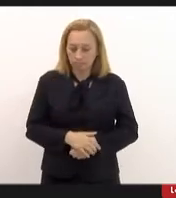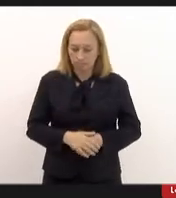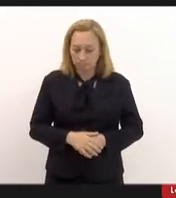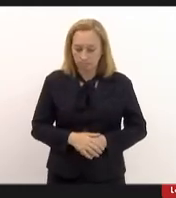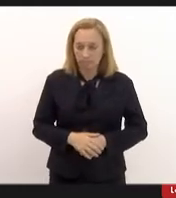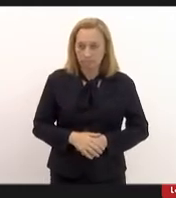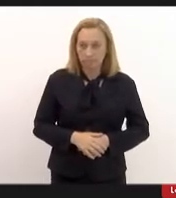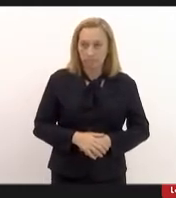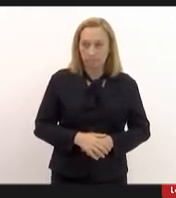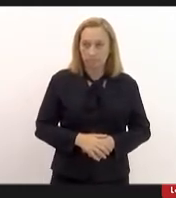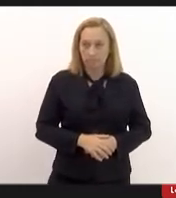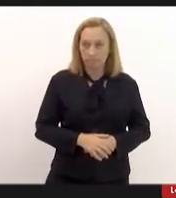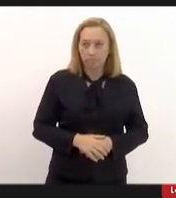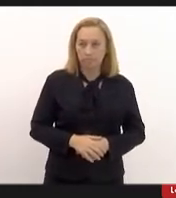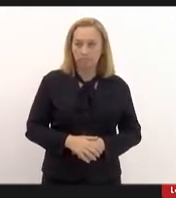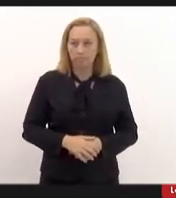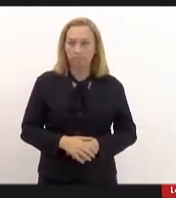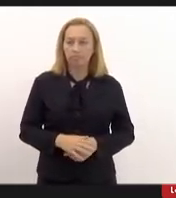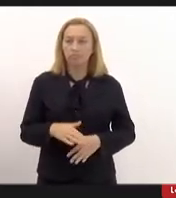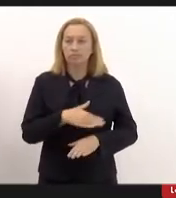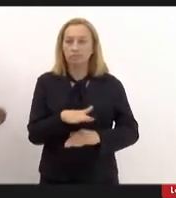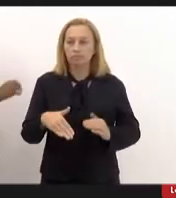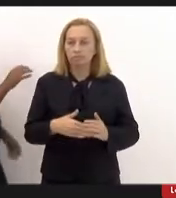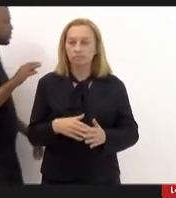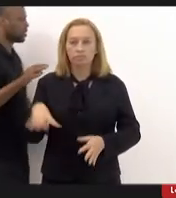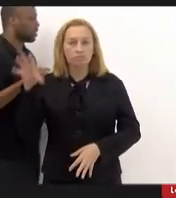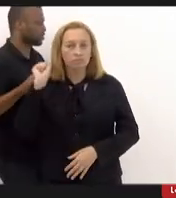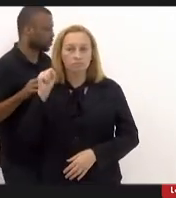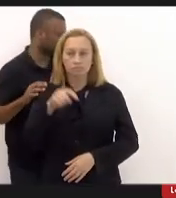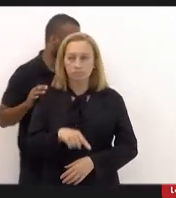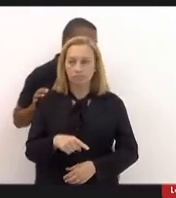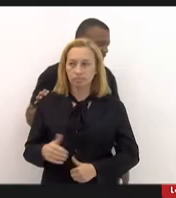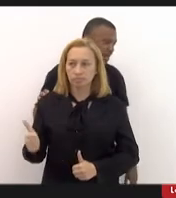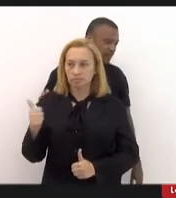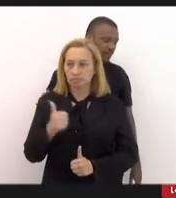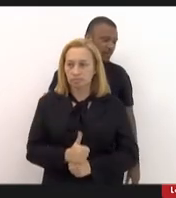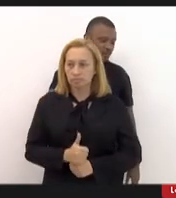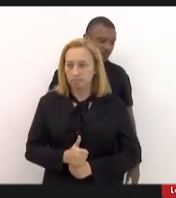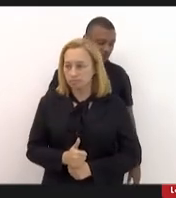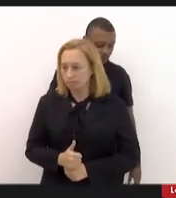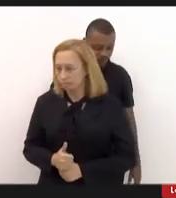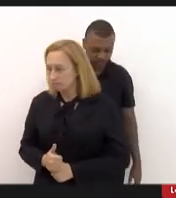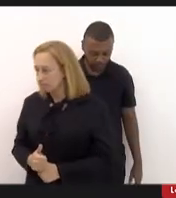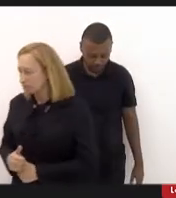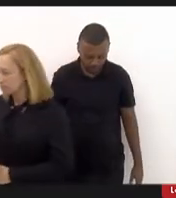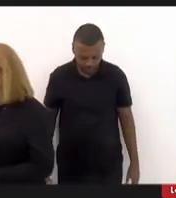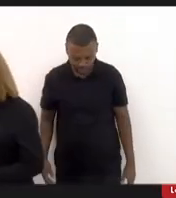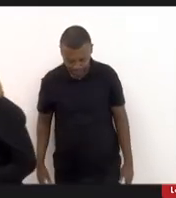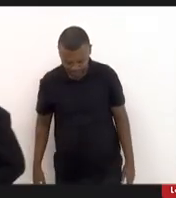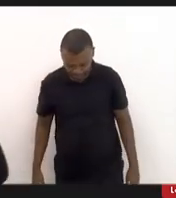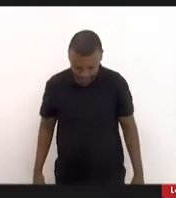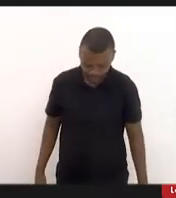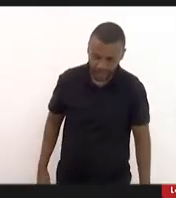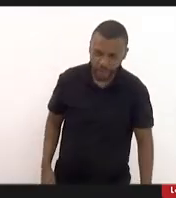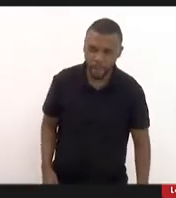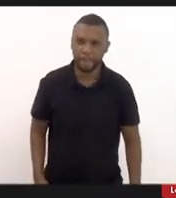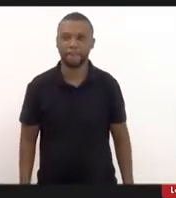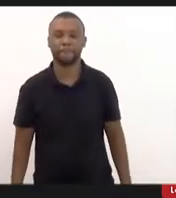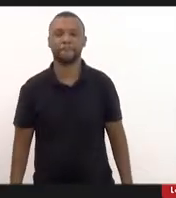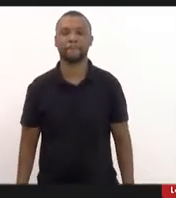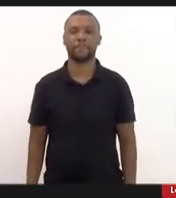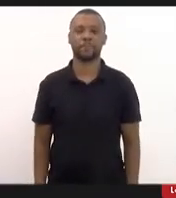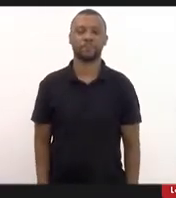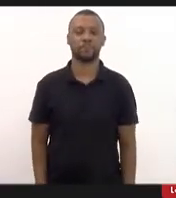todas as participações, eu vejo que realmente temos um trabalho muito grande e essa audiência pública está